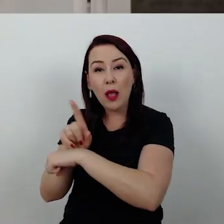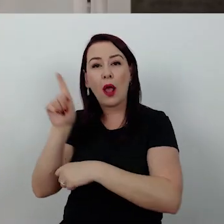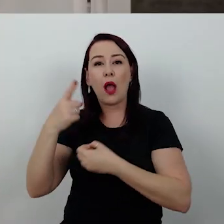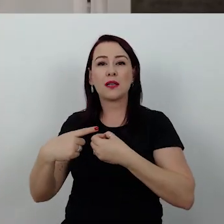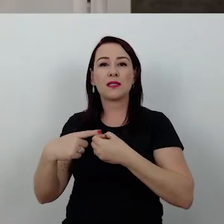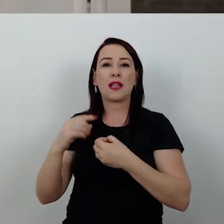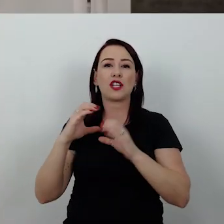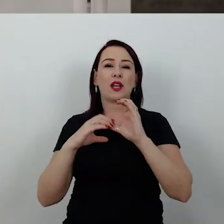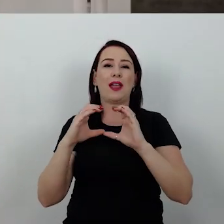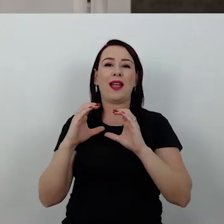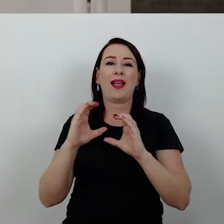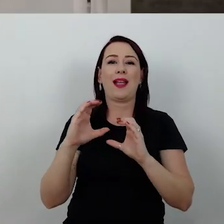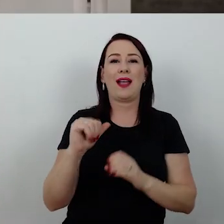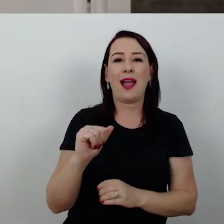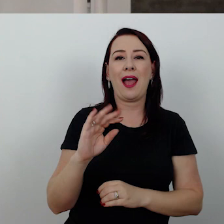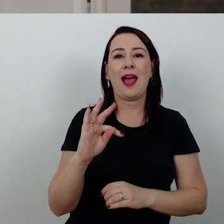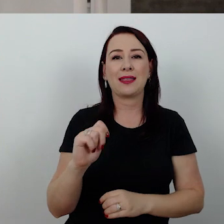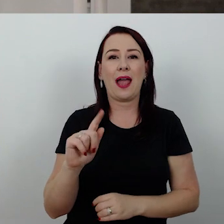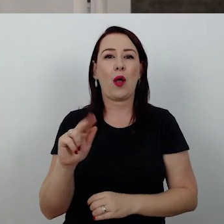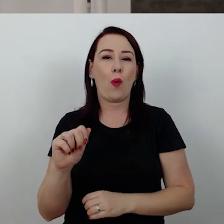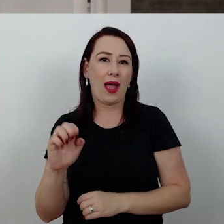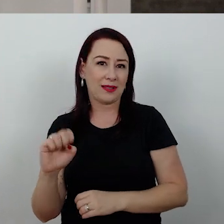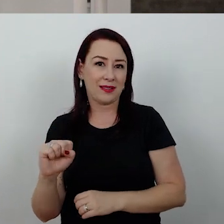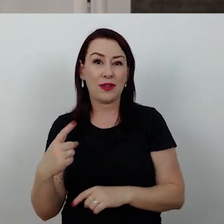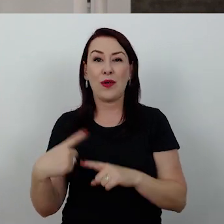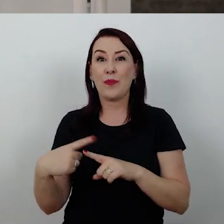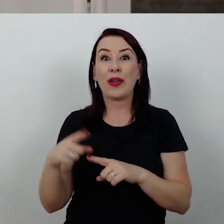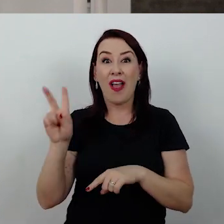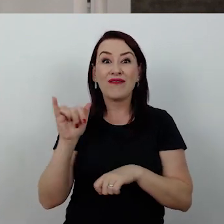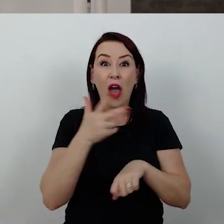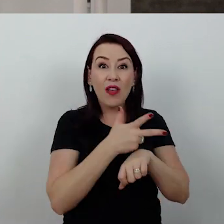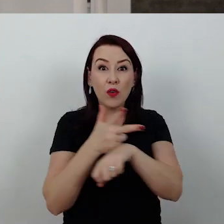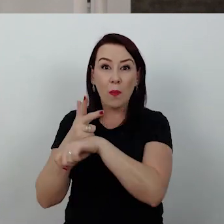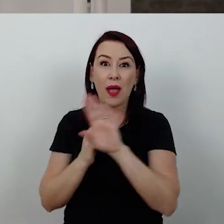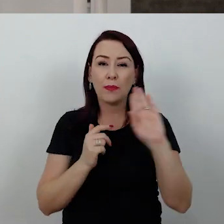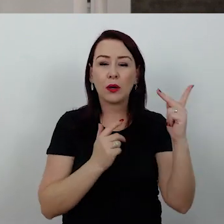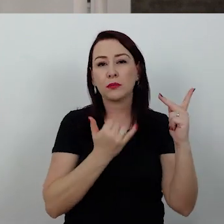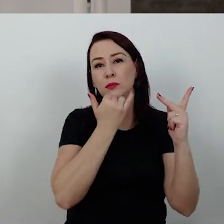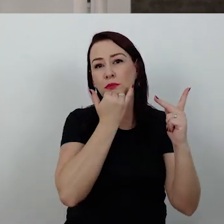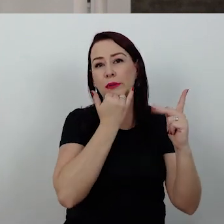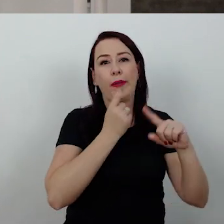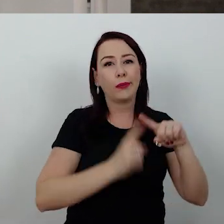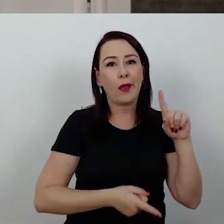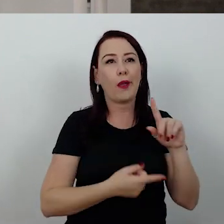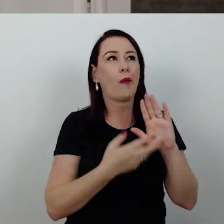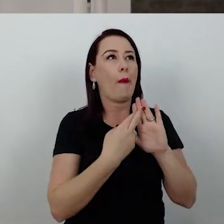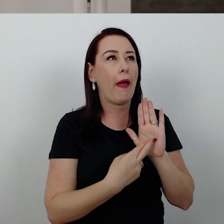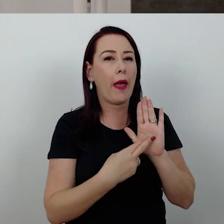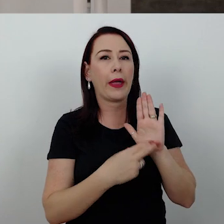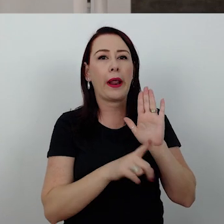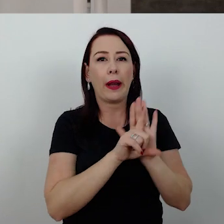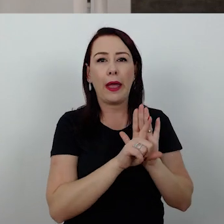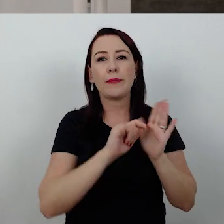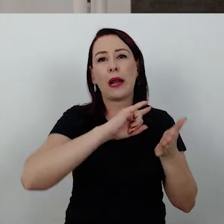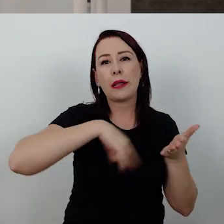quando ele foi filmar em Belo Horizonte, ele começou a se deparar com alguns gargalos de prazos de liberação e de não